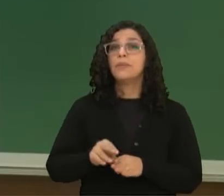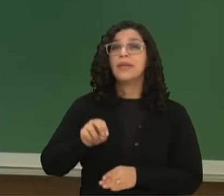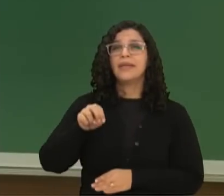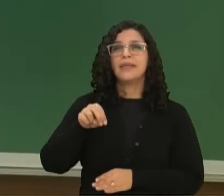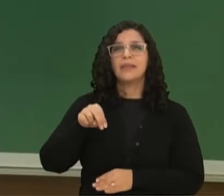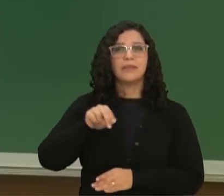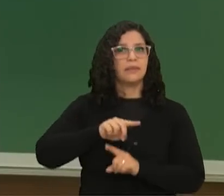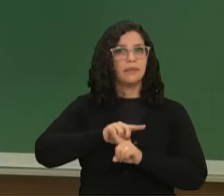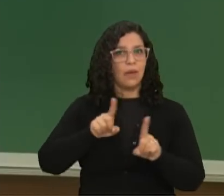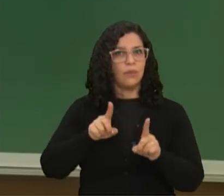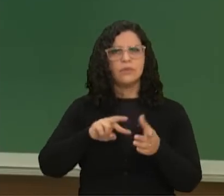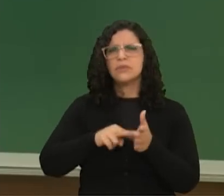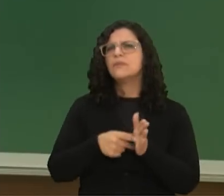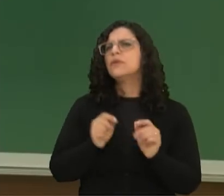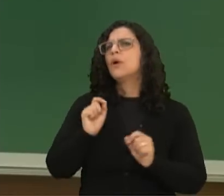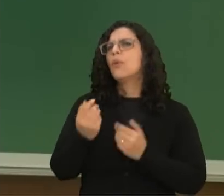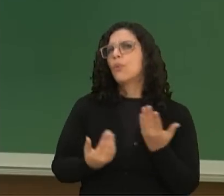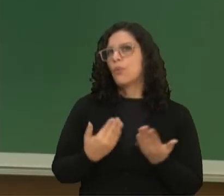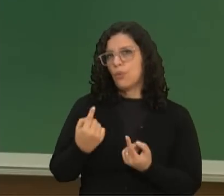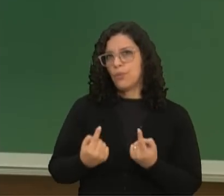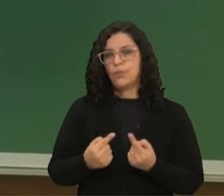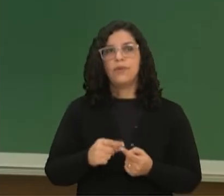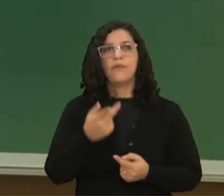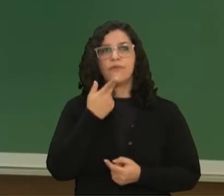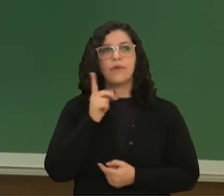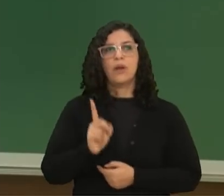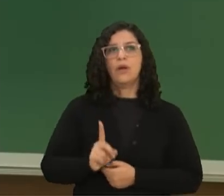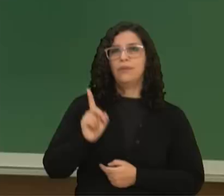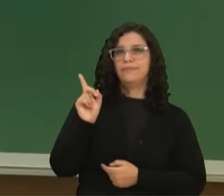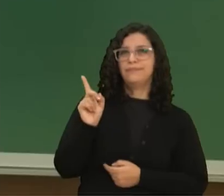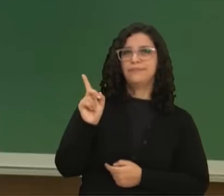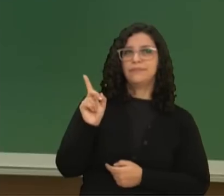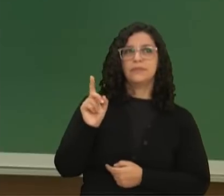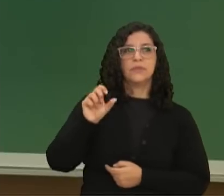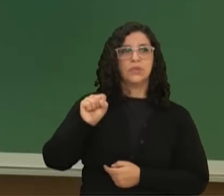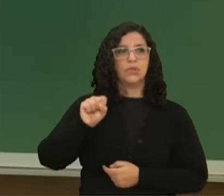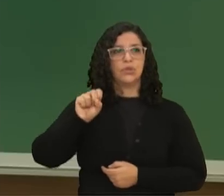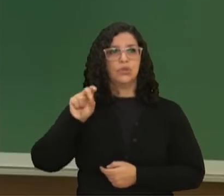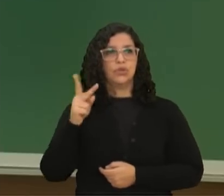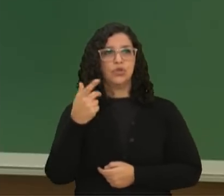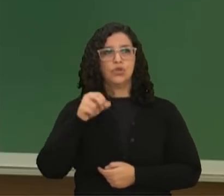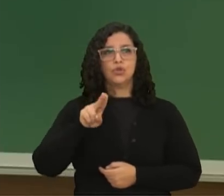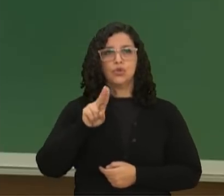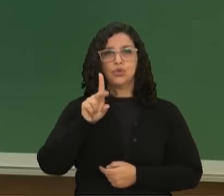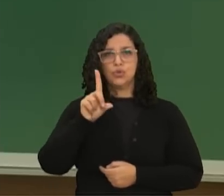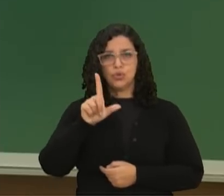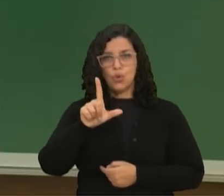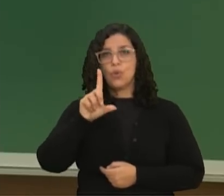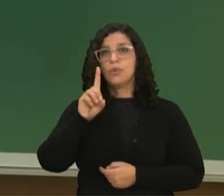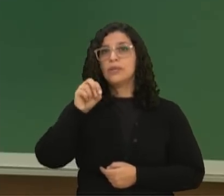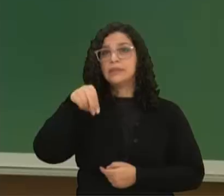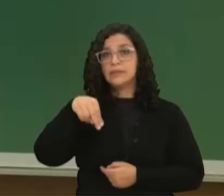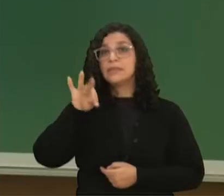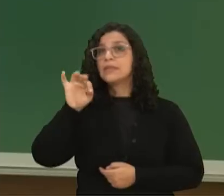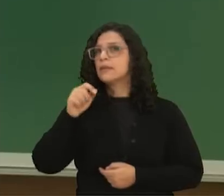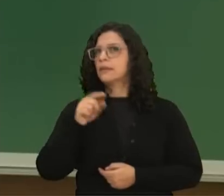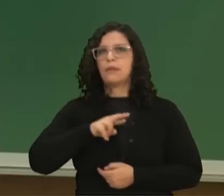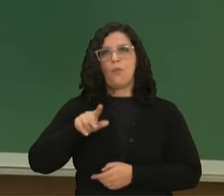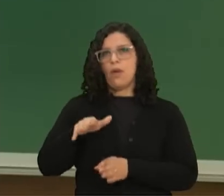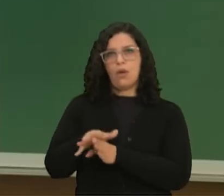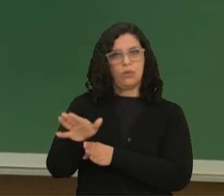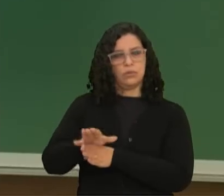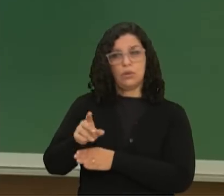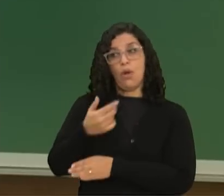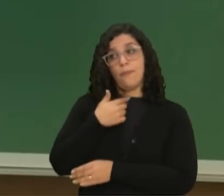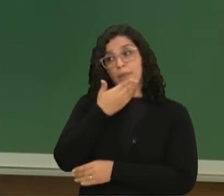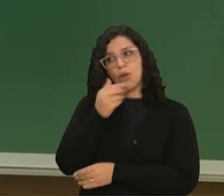desses verbos? Quando que nós usamos? Usamos o shouldn't para falar de algo que não é aconselhável. Não é